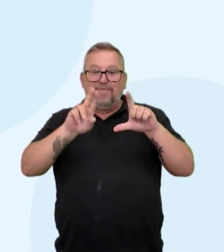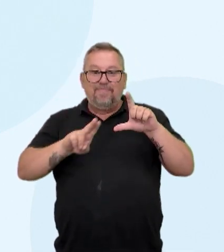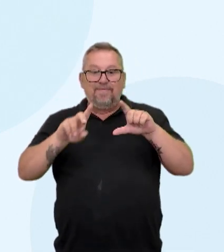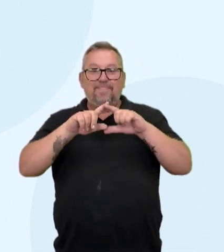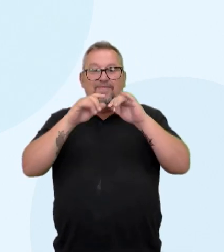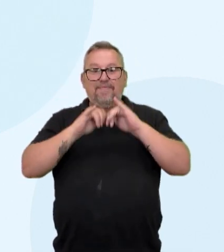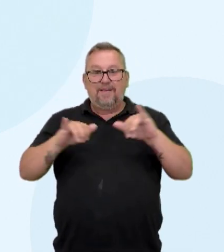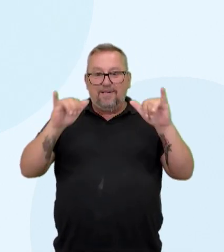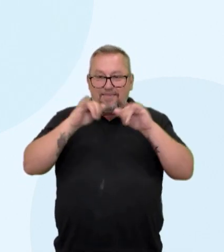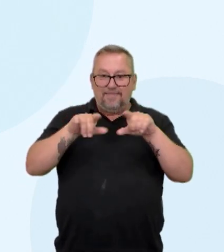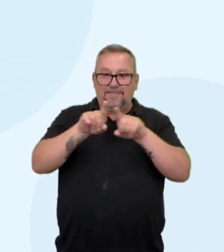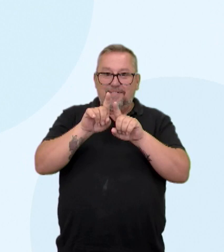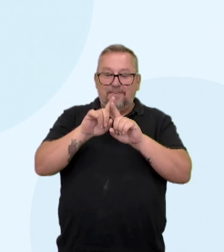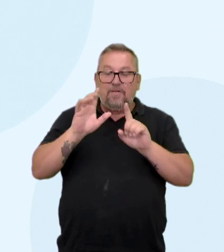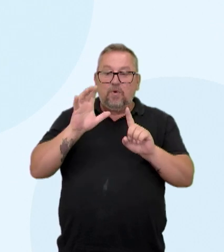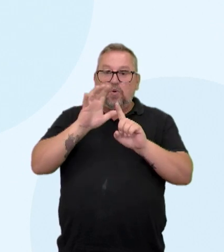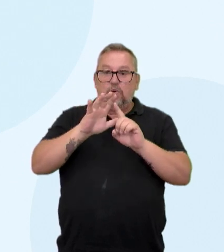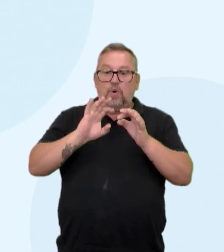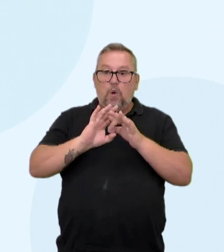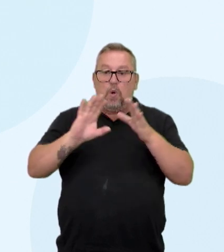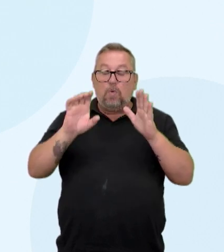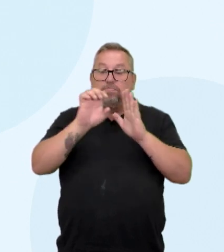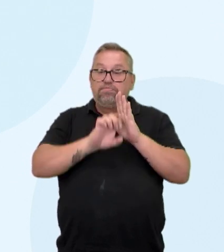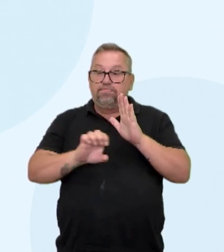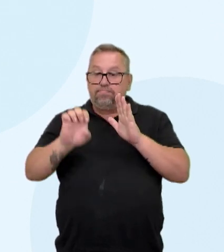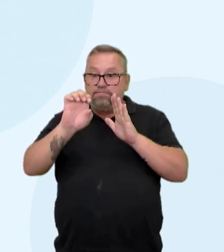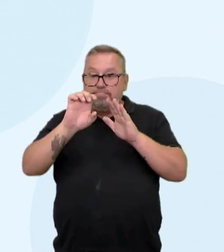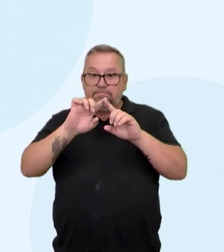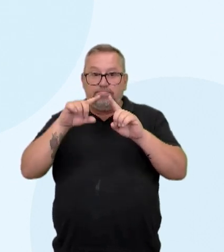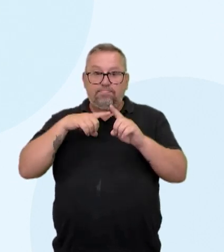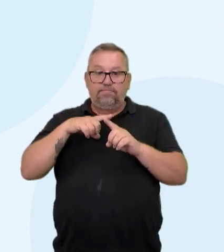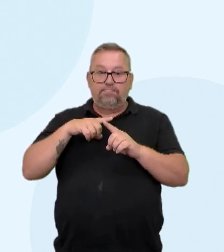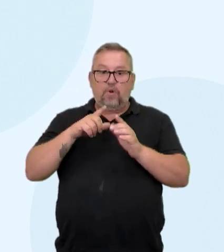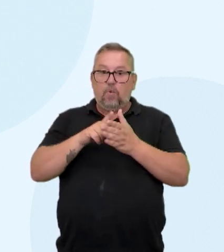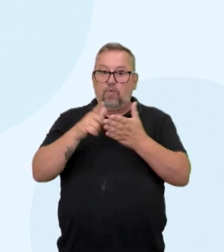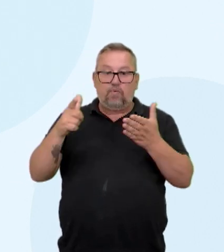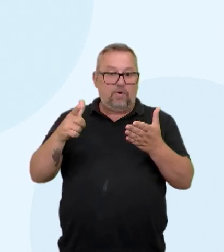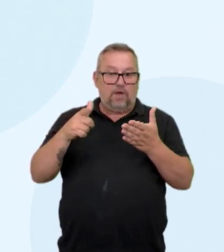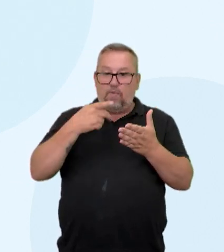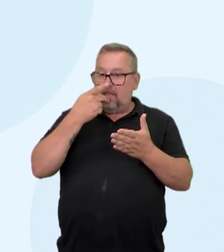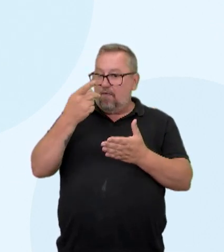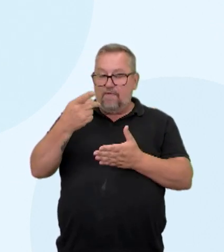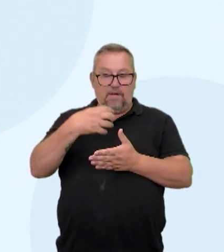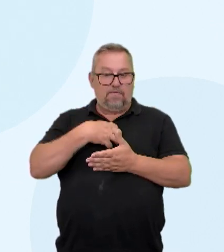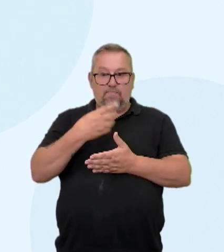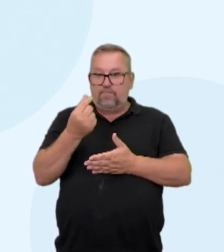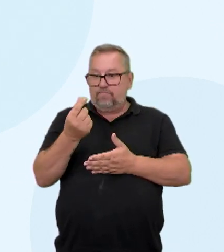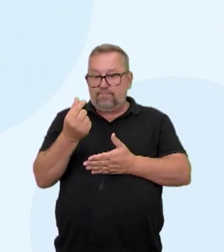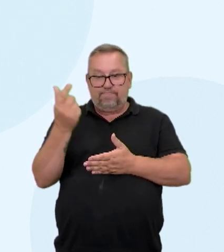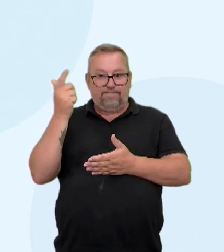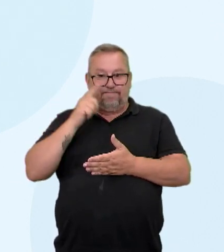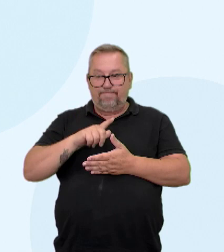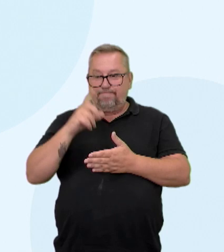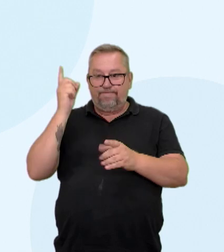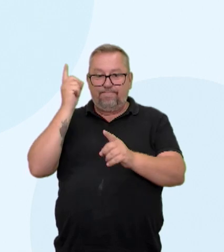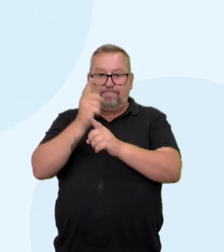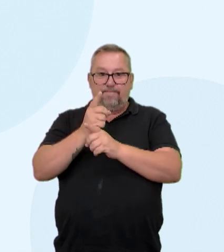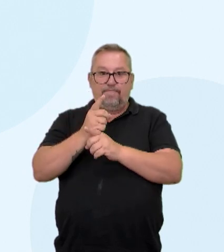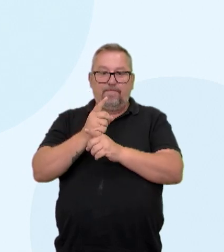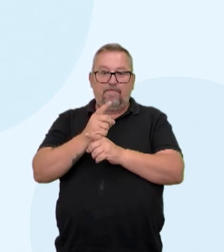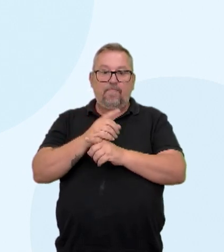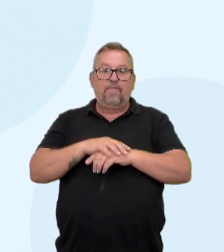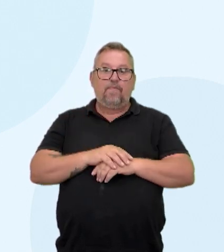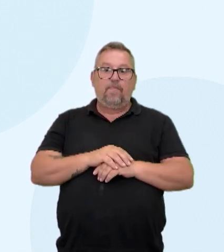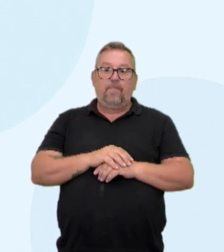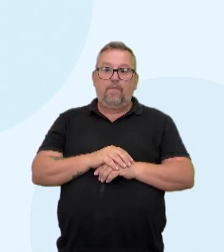na independência do editorial. Aí a gente tem a resposta. O jornal não cita a forma de financiamento, eu não consegui achar. Se algum estudante conseguiu achar